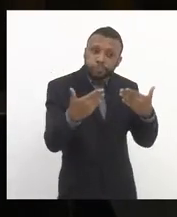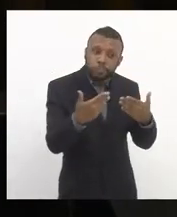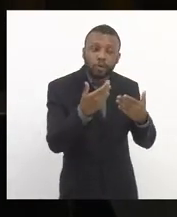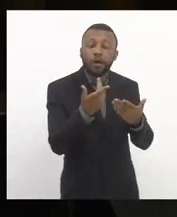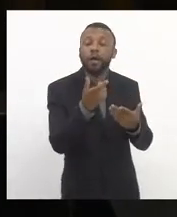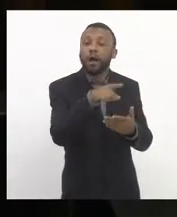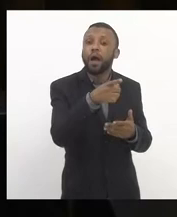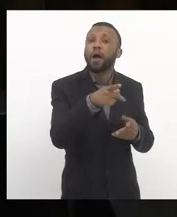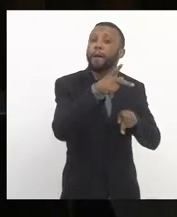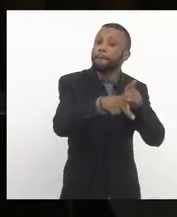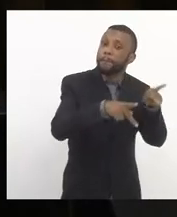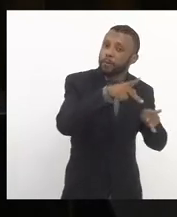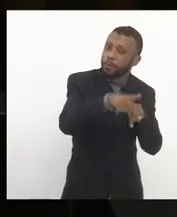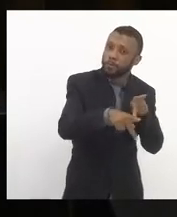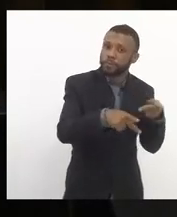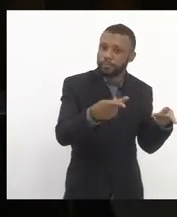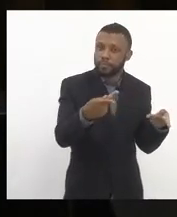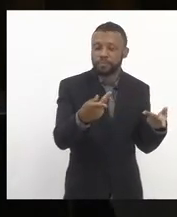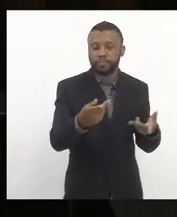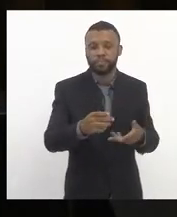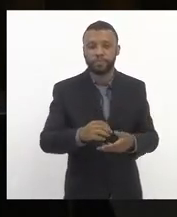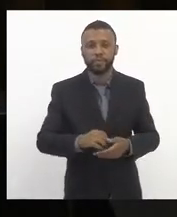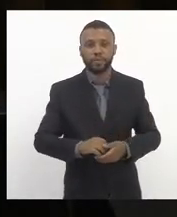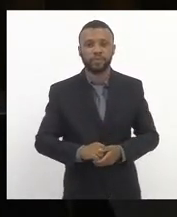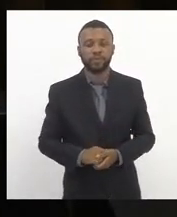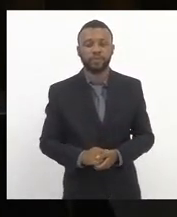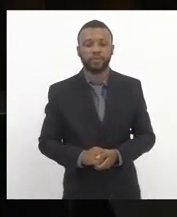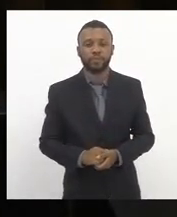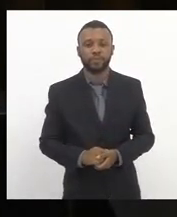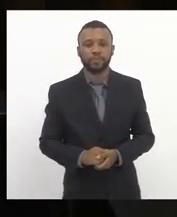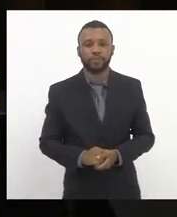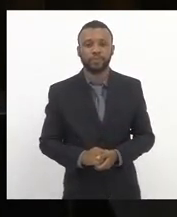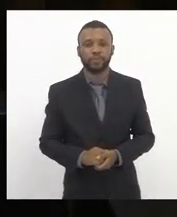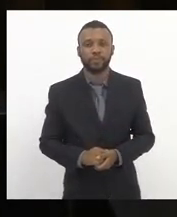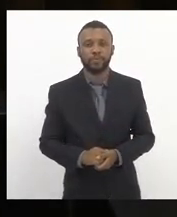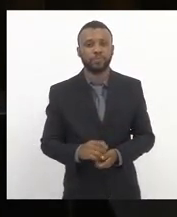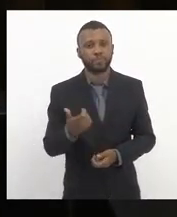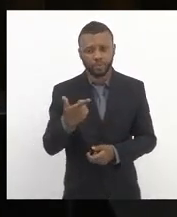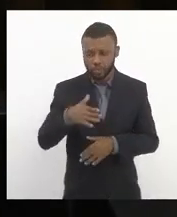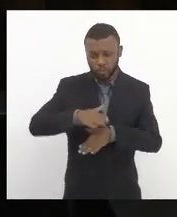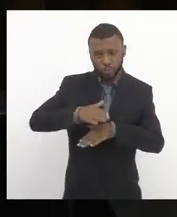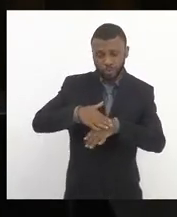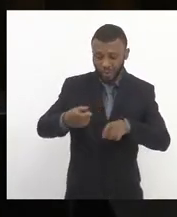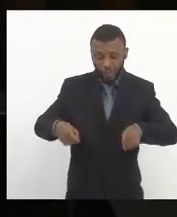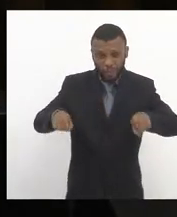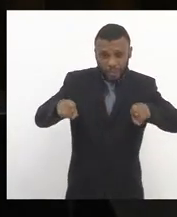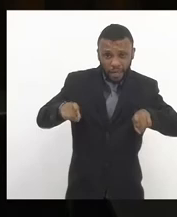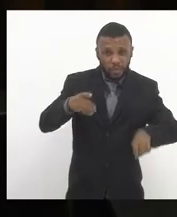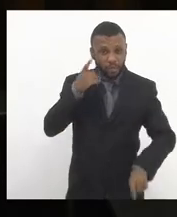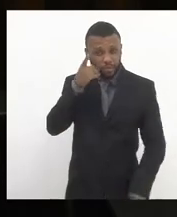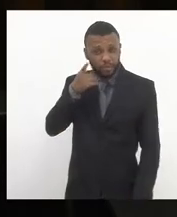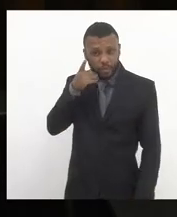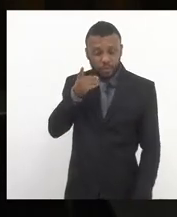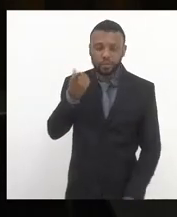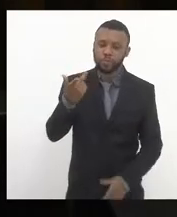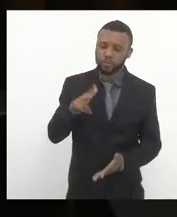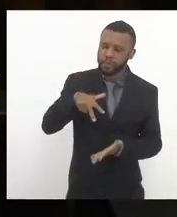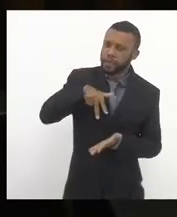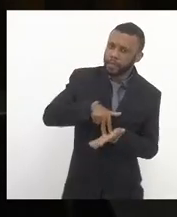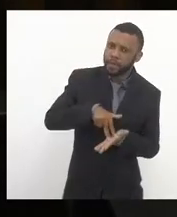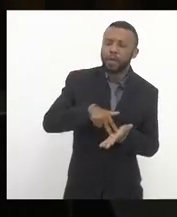Enquanto eu for parlamentar, presidente, eu vou estar aqui fiscalizando, cobrando e